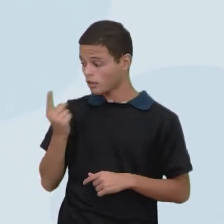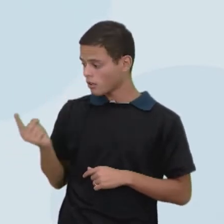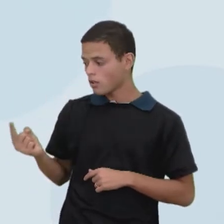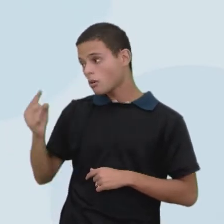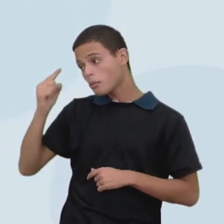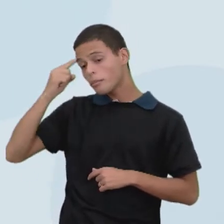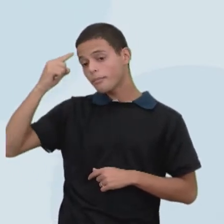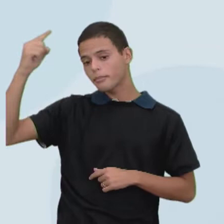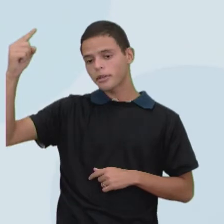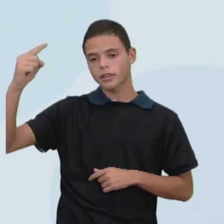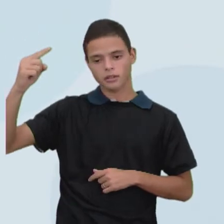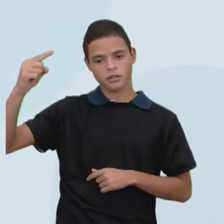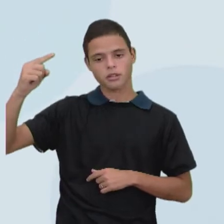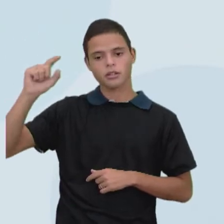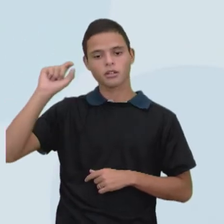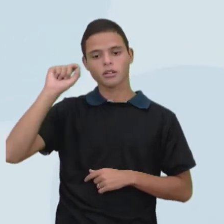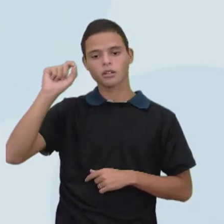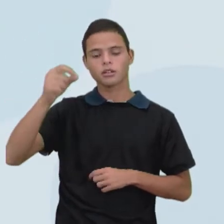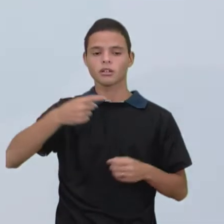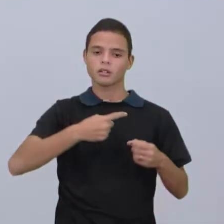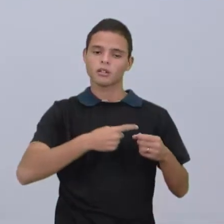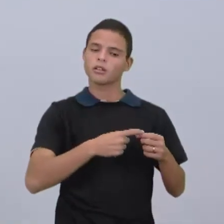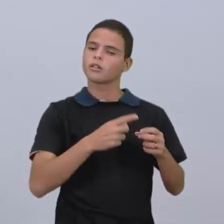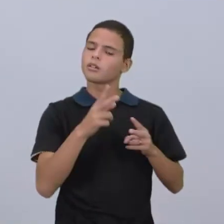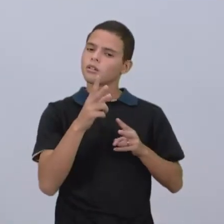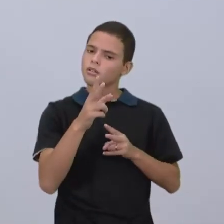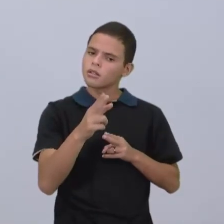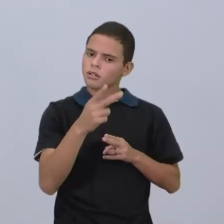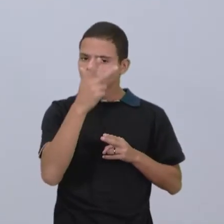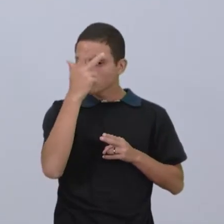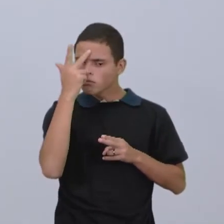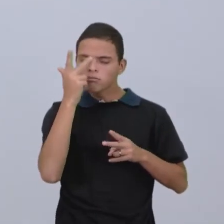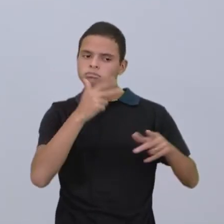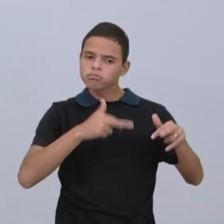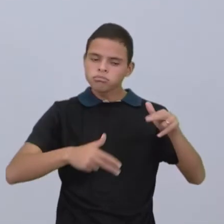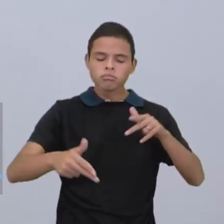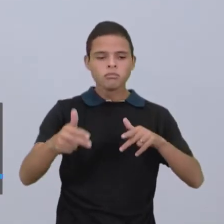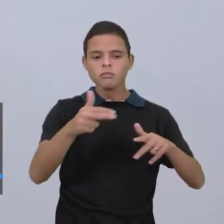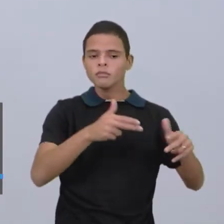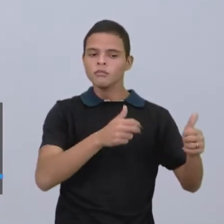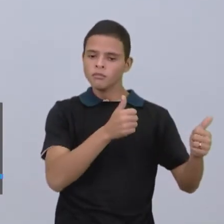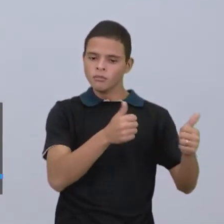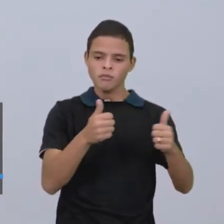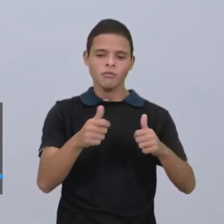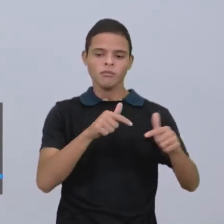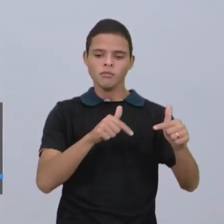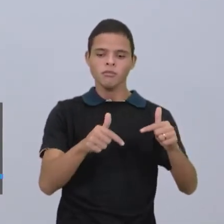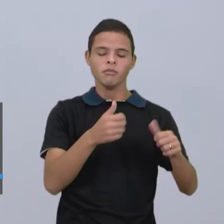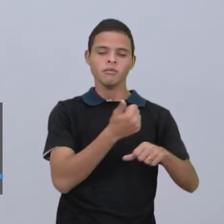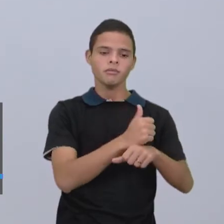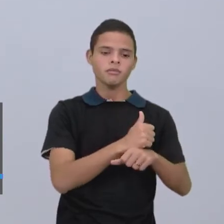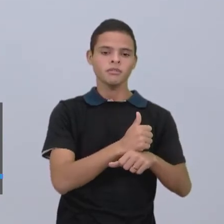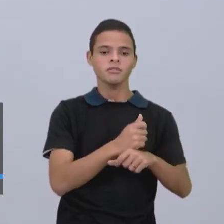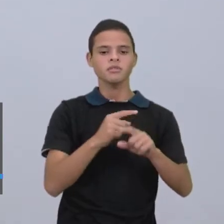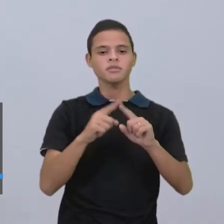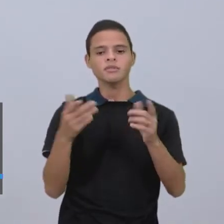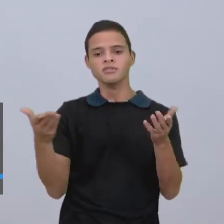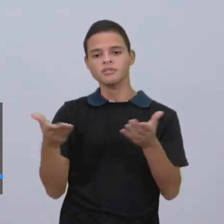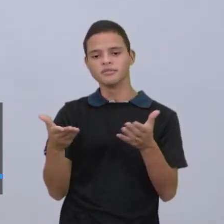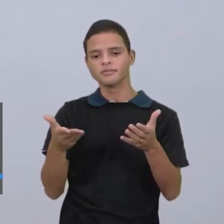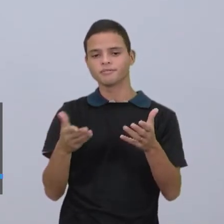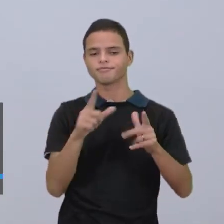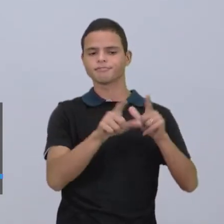no quê? Ó, mesma coisa, aquele mesmo município, aquelas mesmas pessoas que têm a renda, né, tá funcionando ali, são economicamente ativas, mas eu não vou